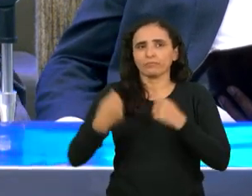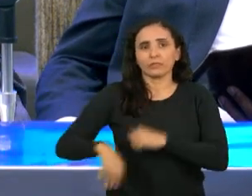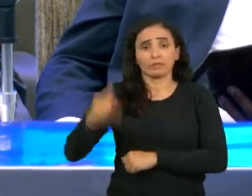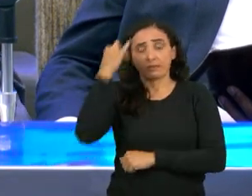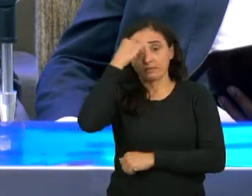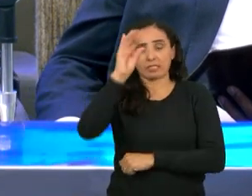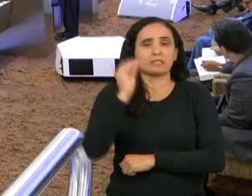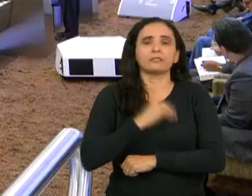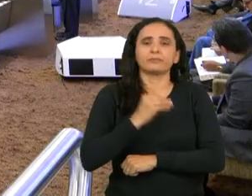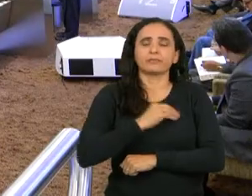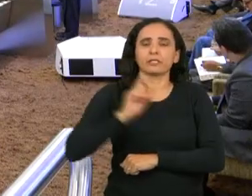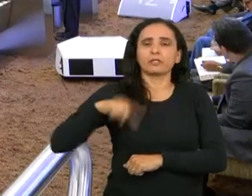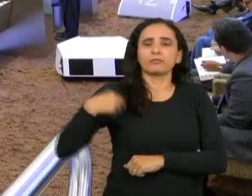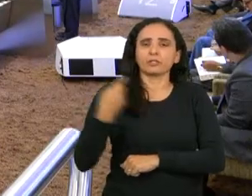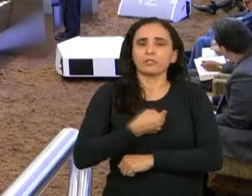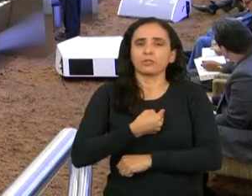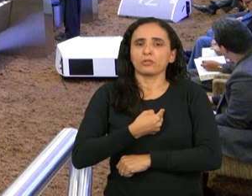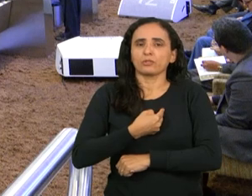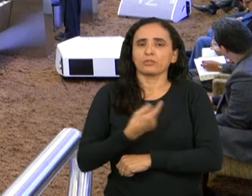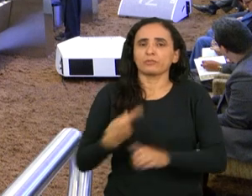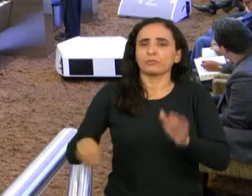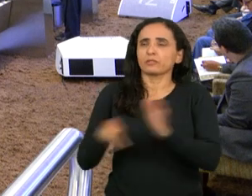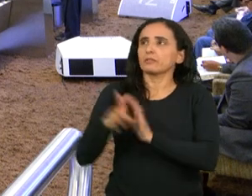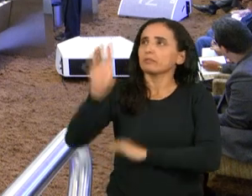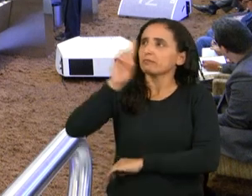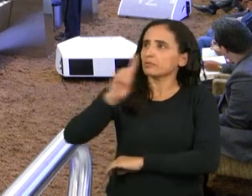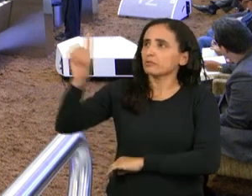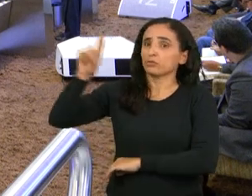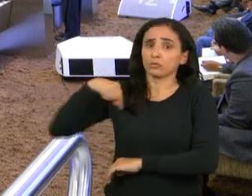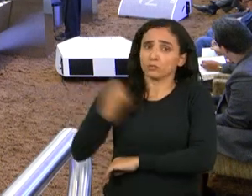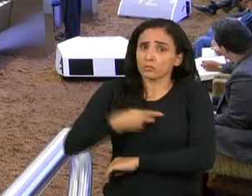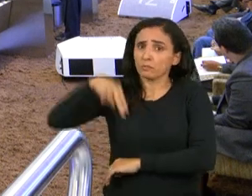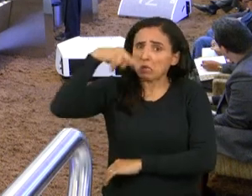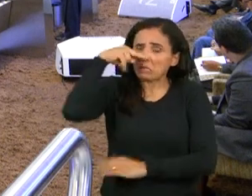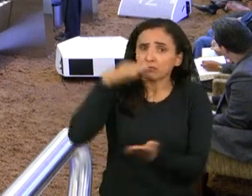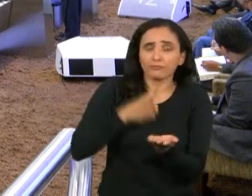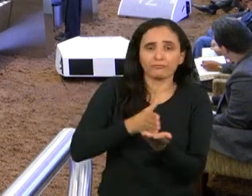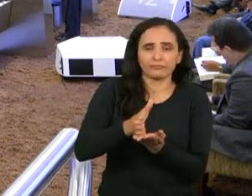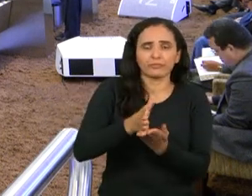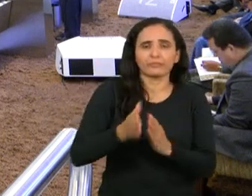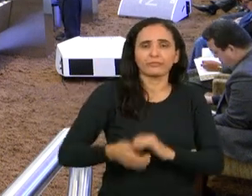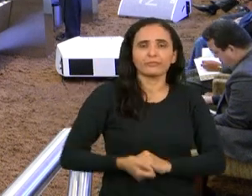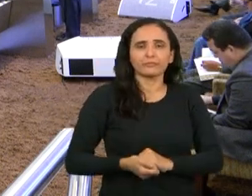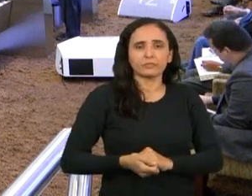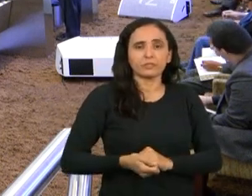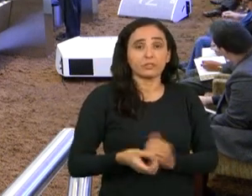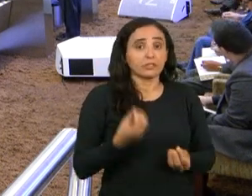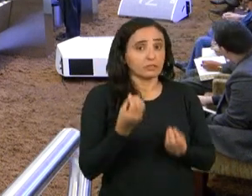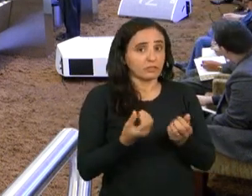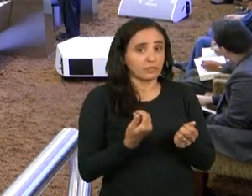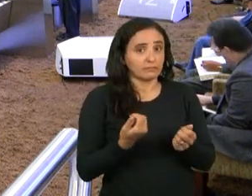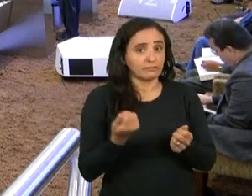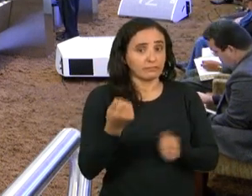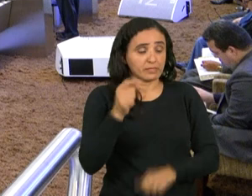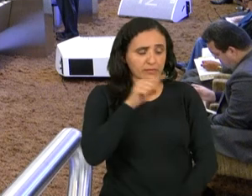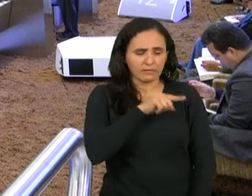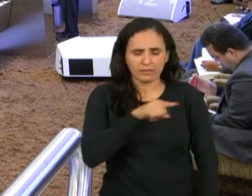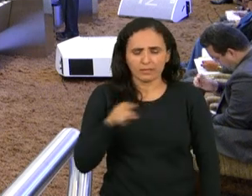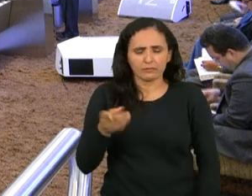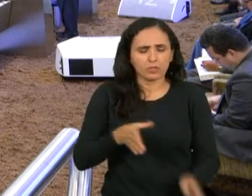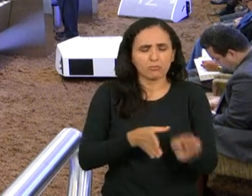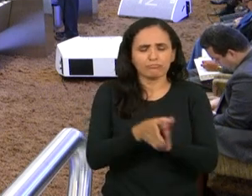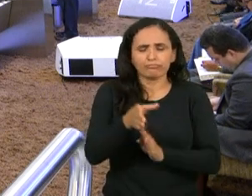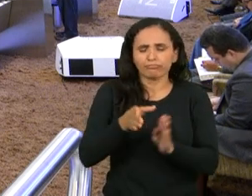porque nós somos filhos de Deus então o mesmo Apóstolo exorta aqui tenhamos